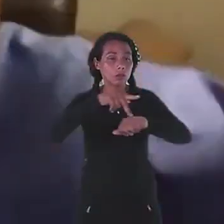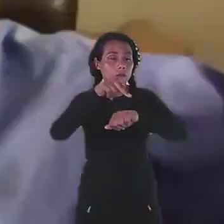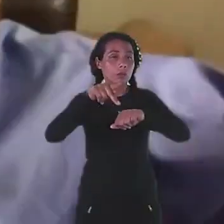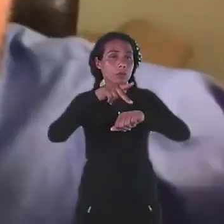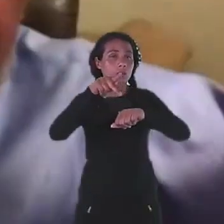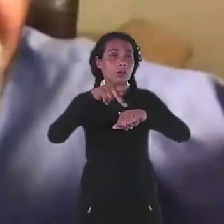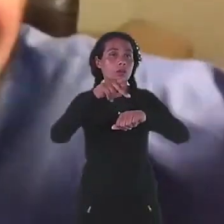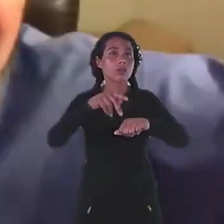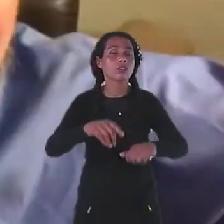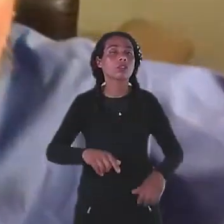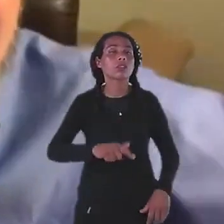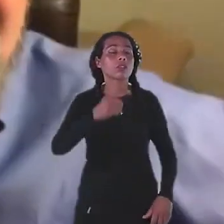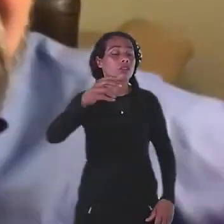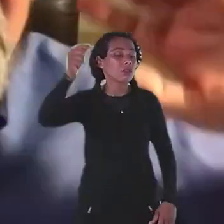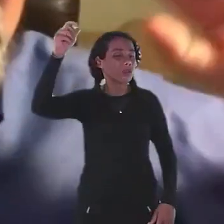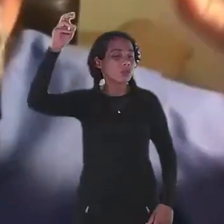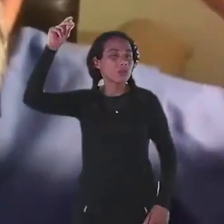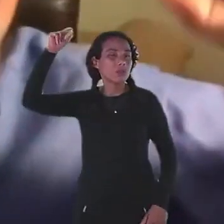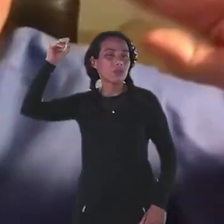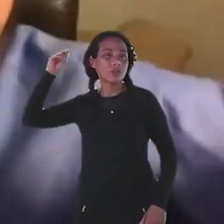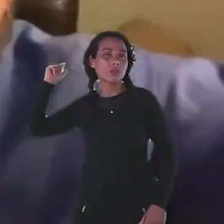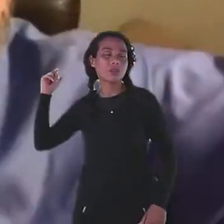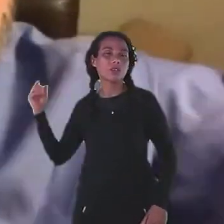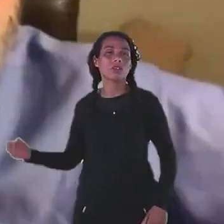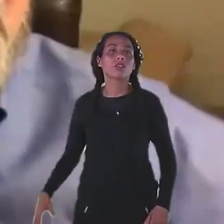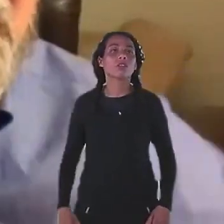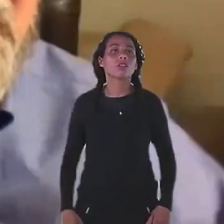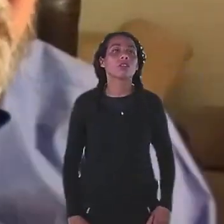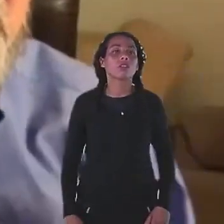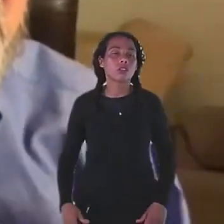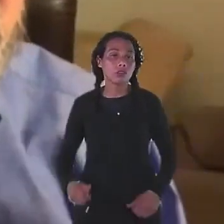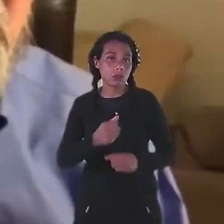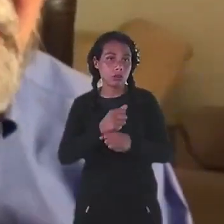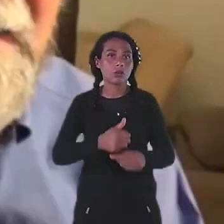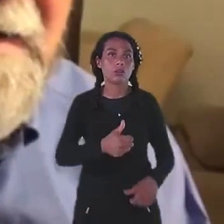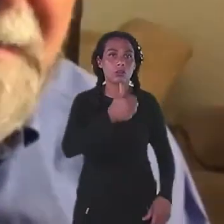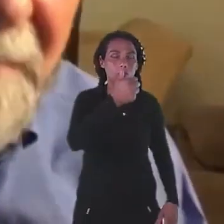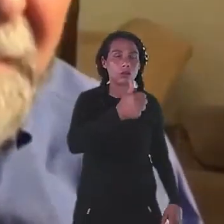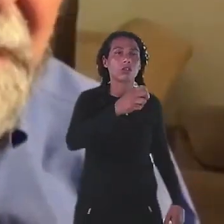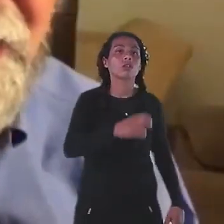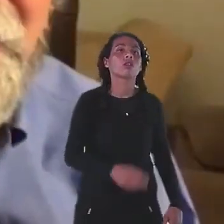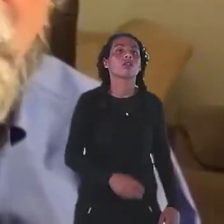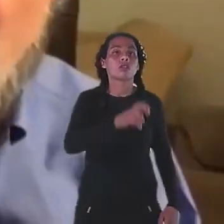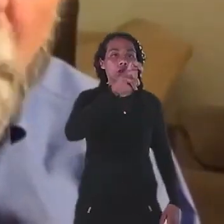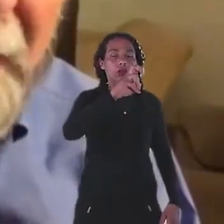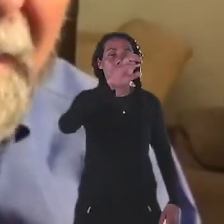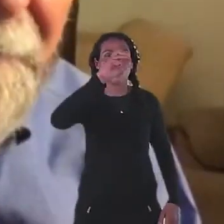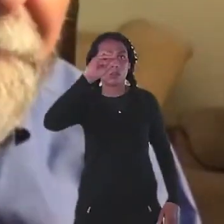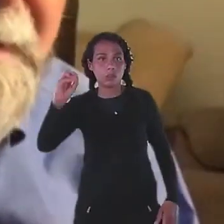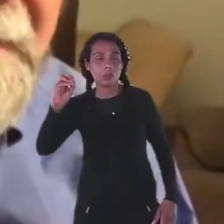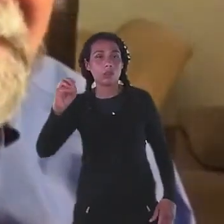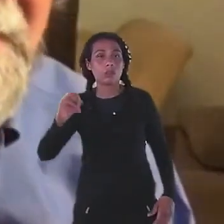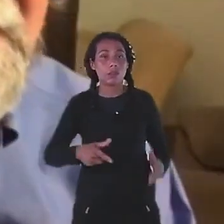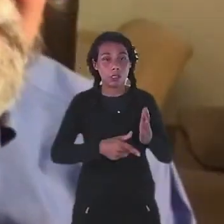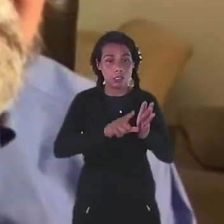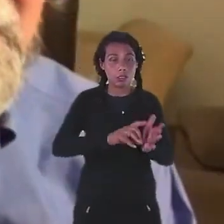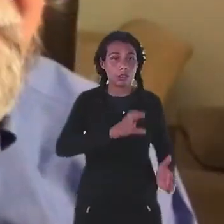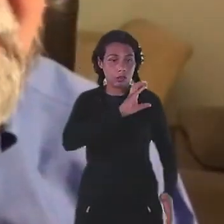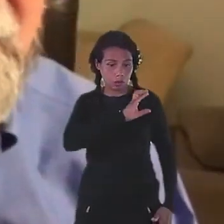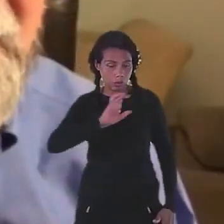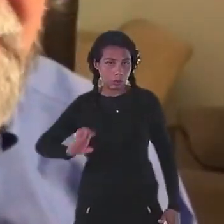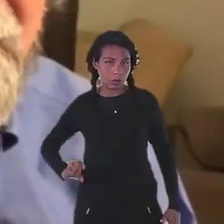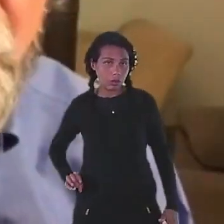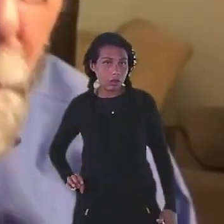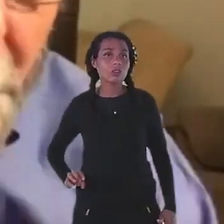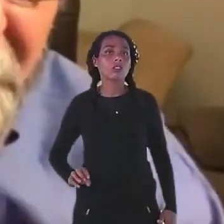os egípcios e os hititas, 1.500 anos atrás, antes de Cristo, ou a Guerra Fria